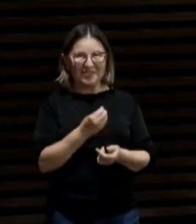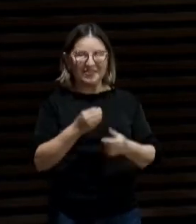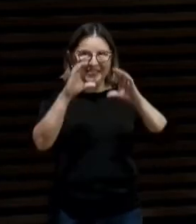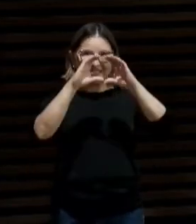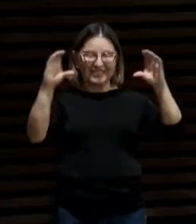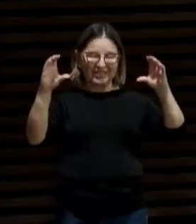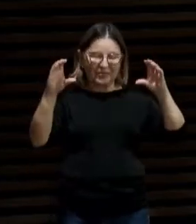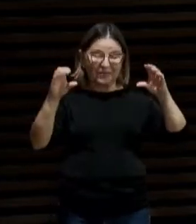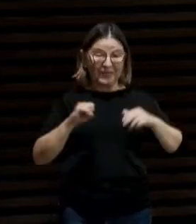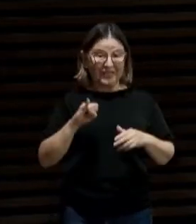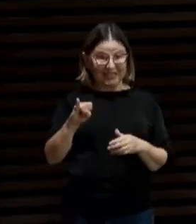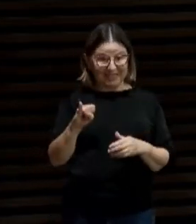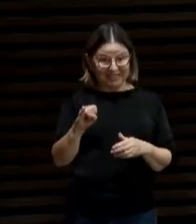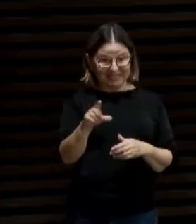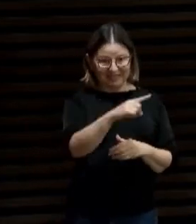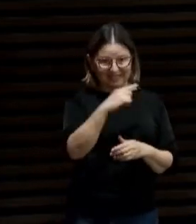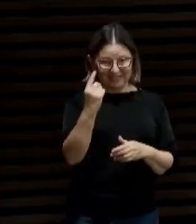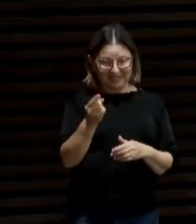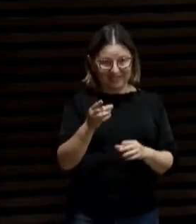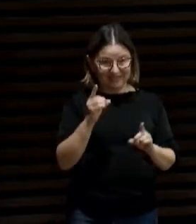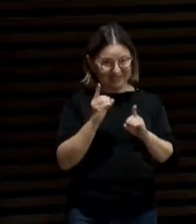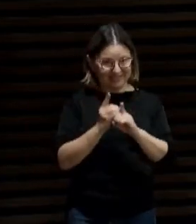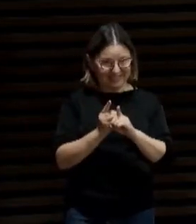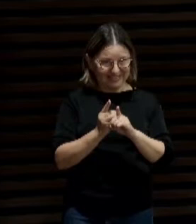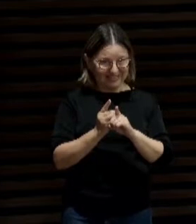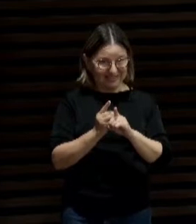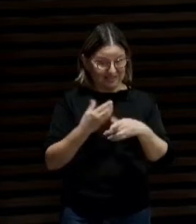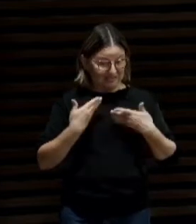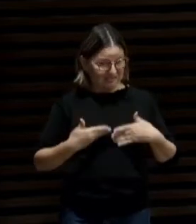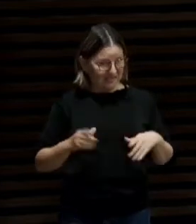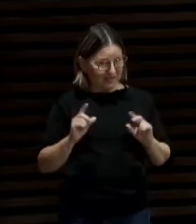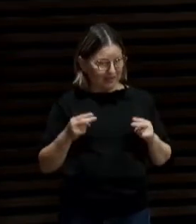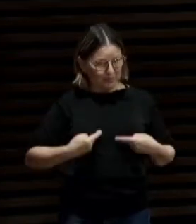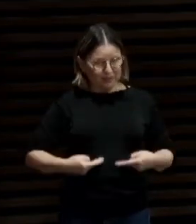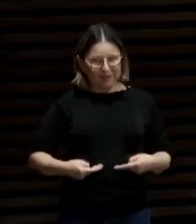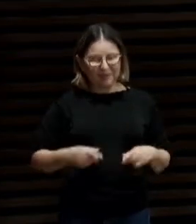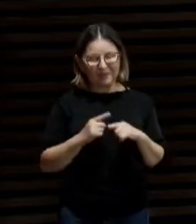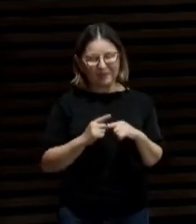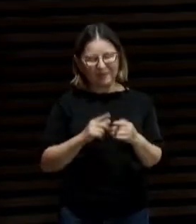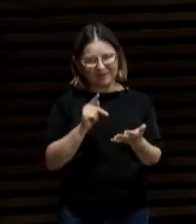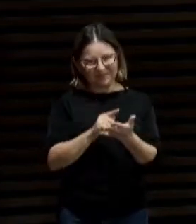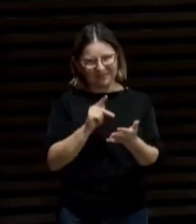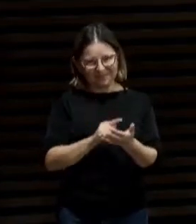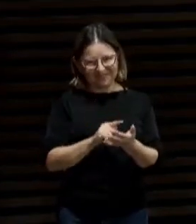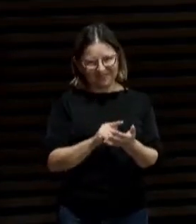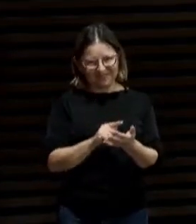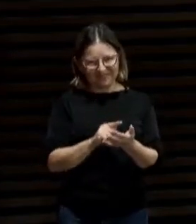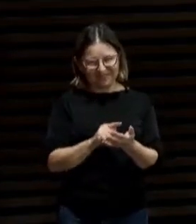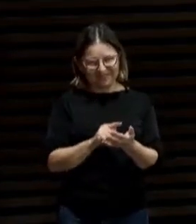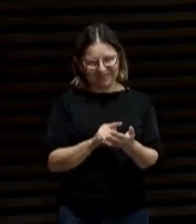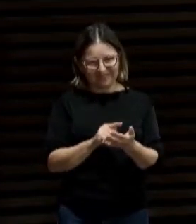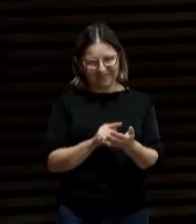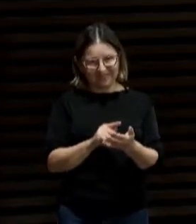Se, todavia, formos encontrados vestidos e não nus, pois, na verdade, os que estamos